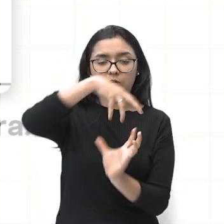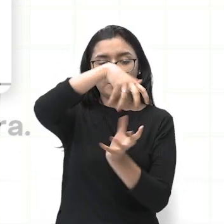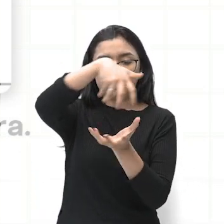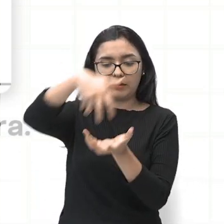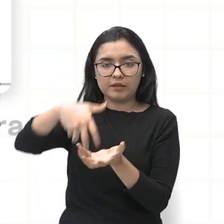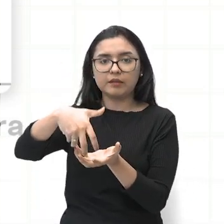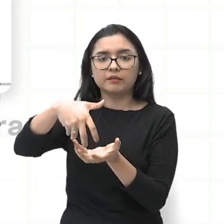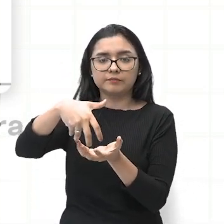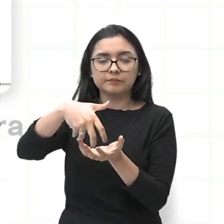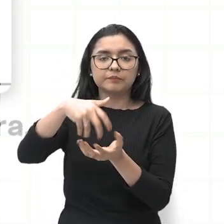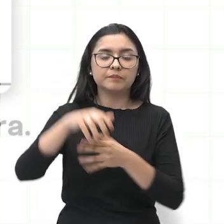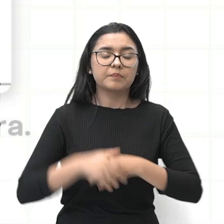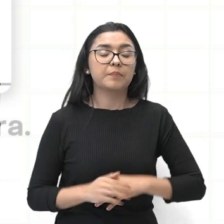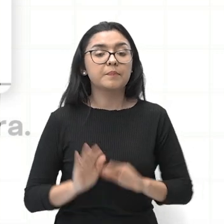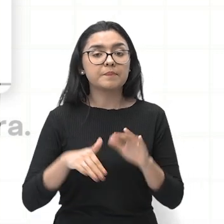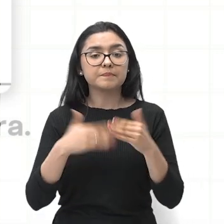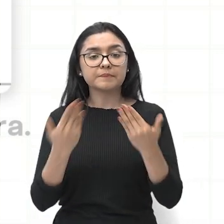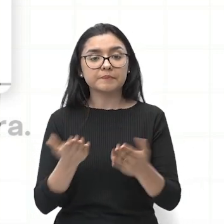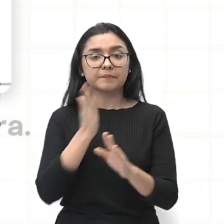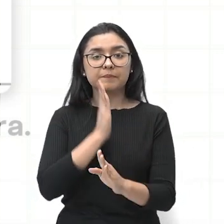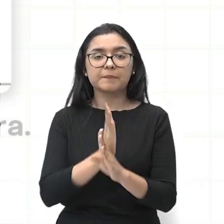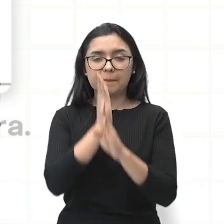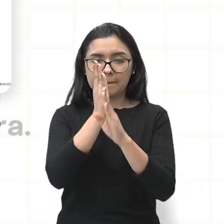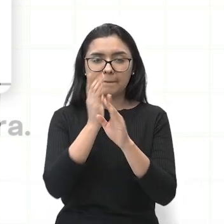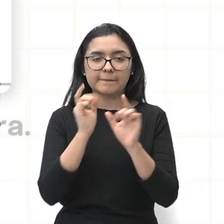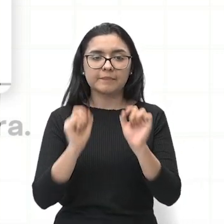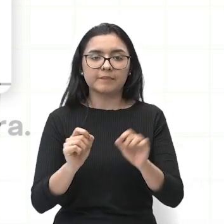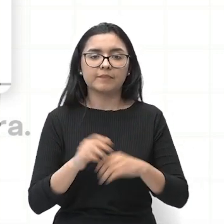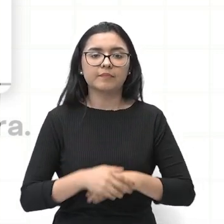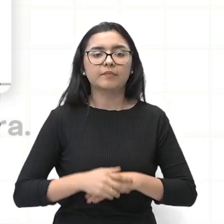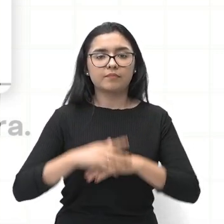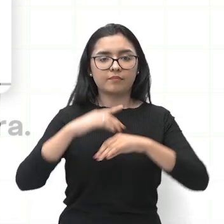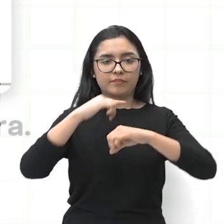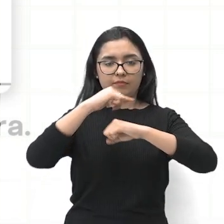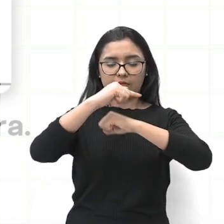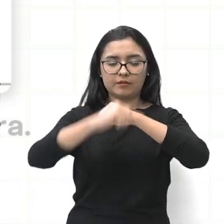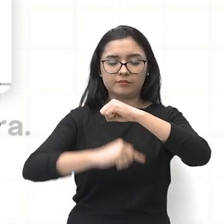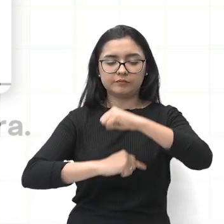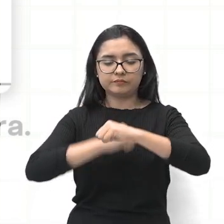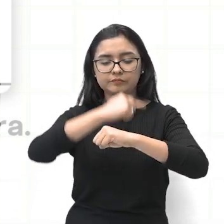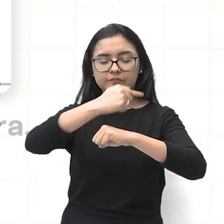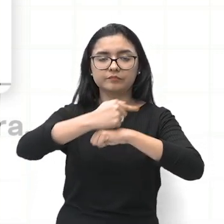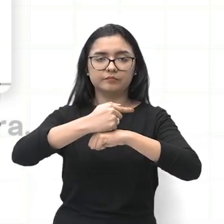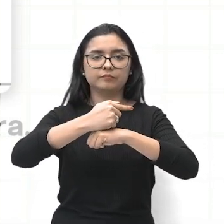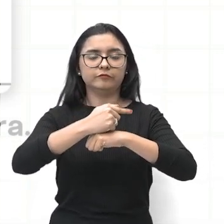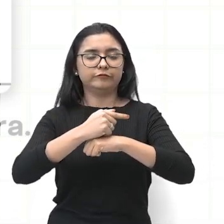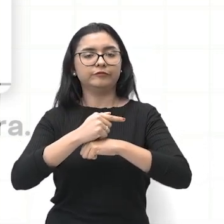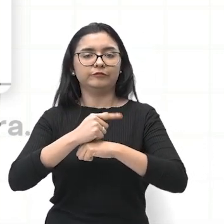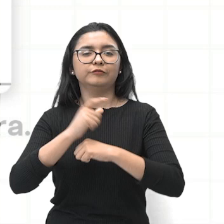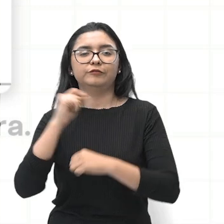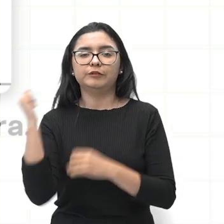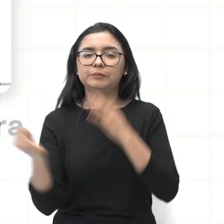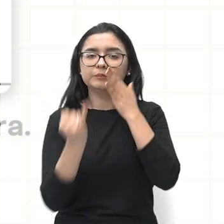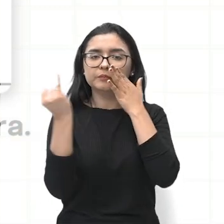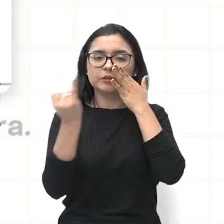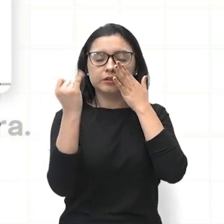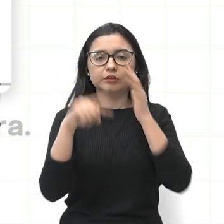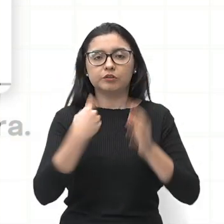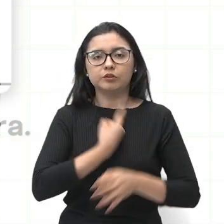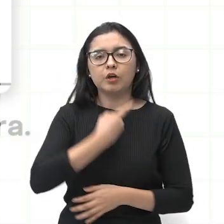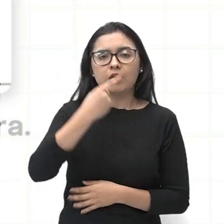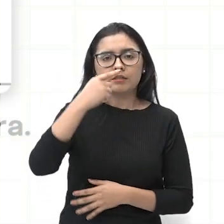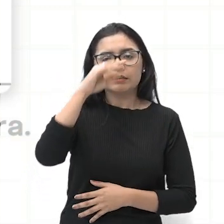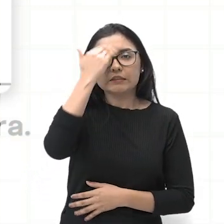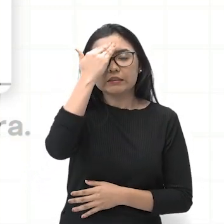planeta. E a identificação do átomo foi algo muito importante para